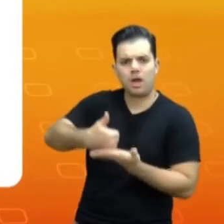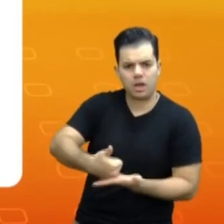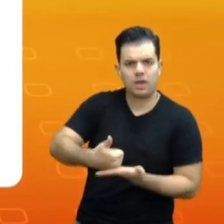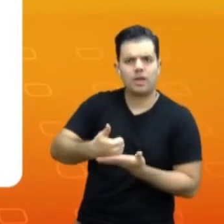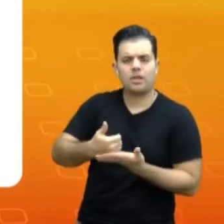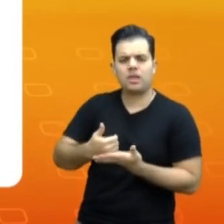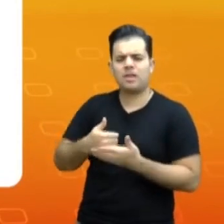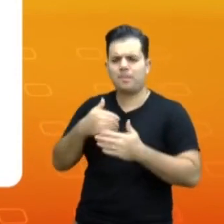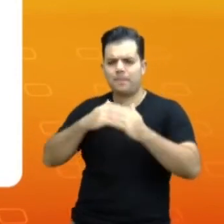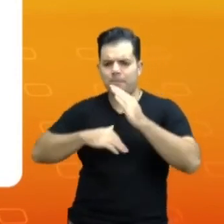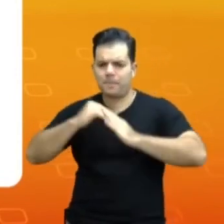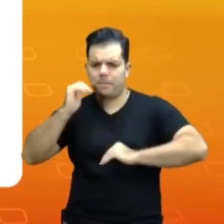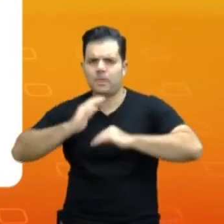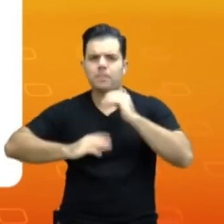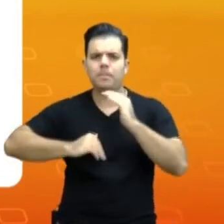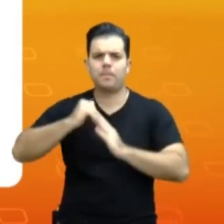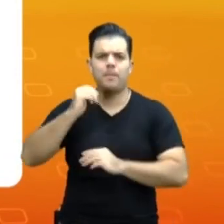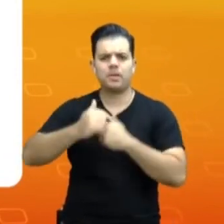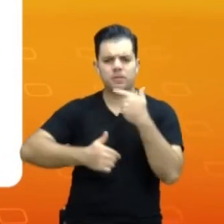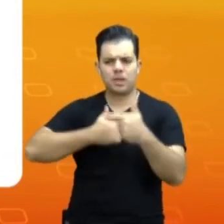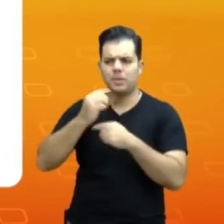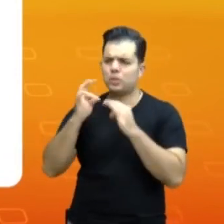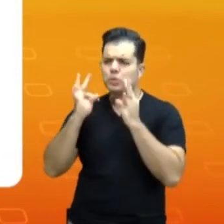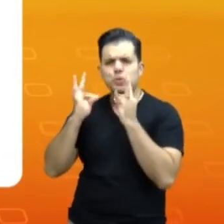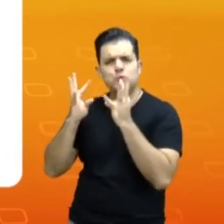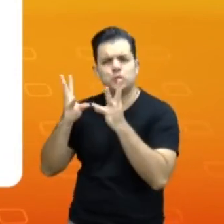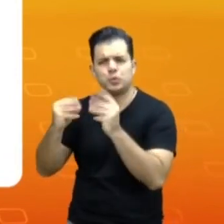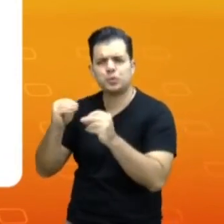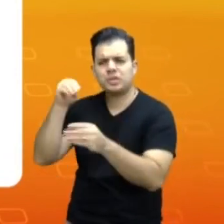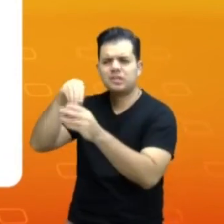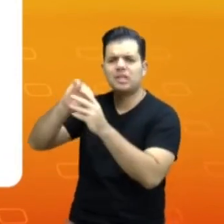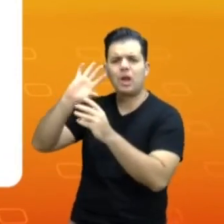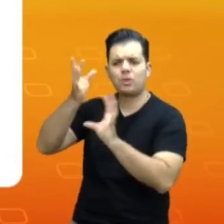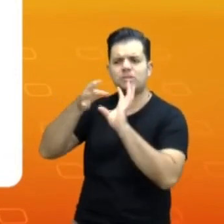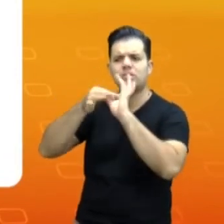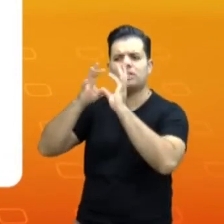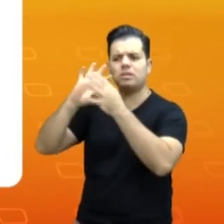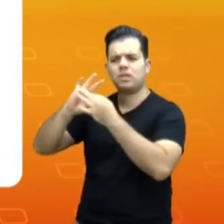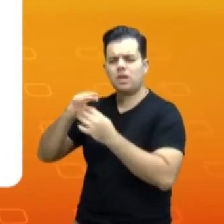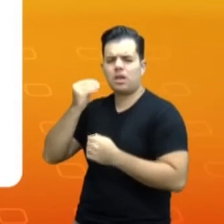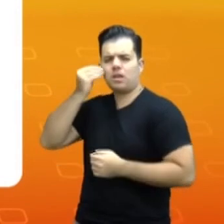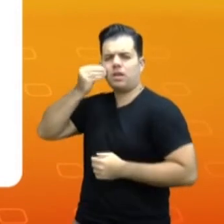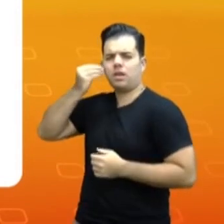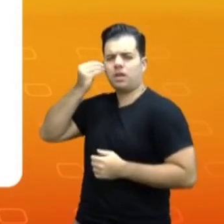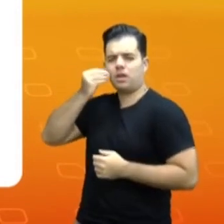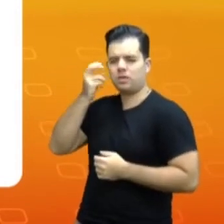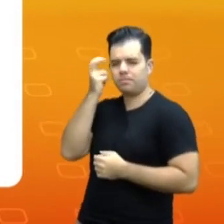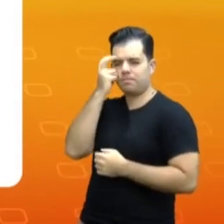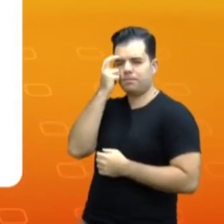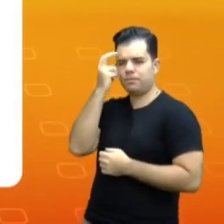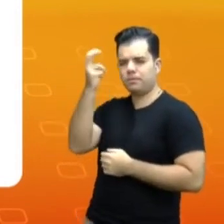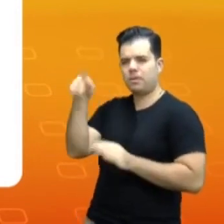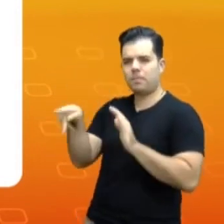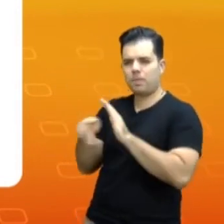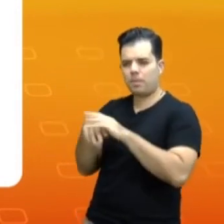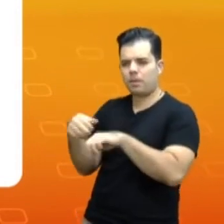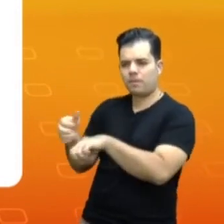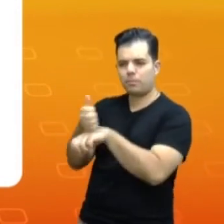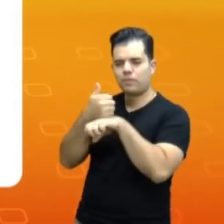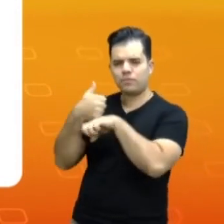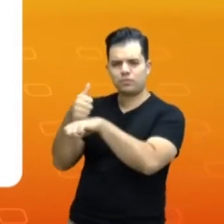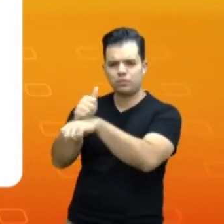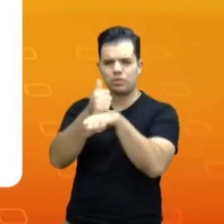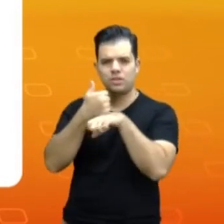forma muito prática tudo o que estava acontecendo na Olimpíada, e isso foi a expertise dos profissionais aqui de produção, e não tem como deixar